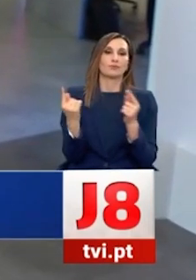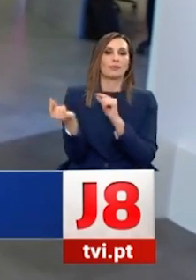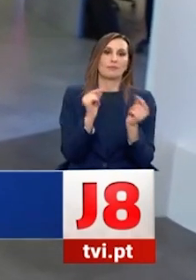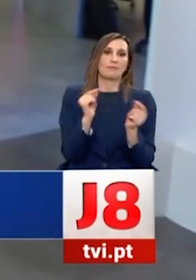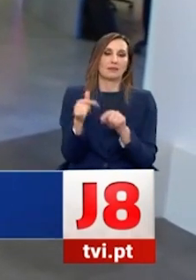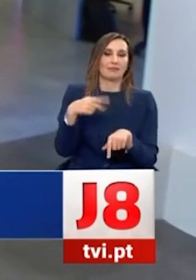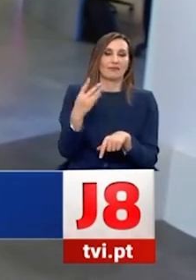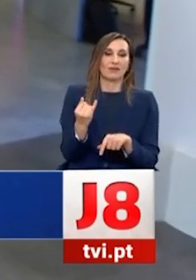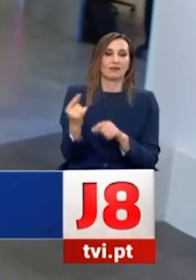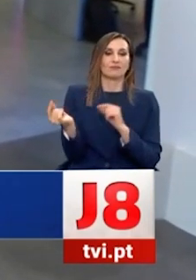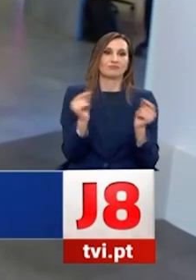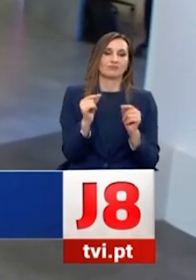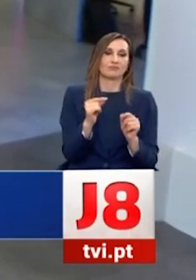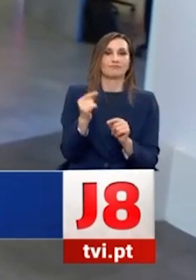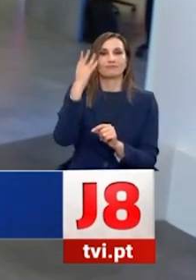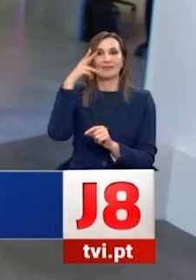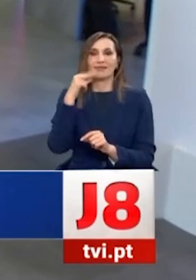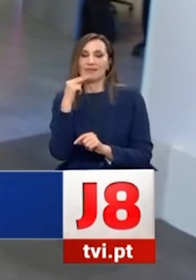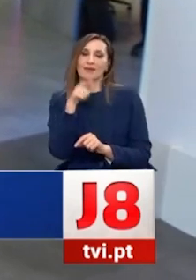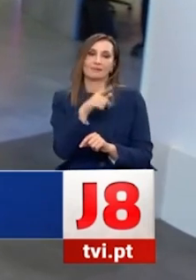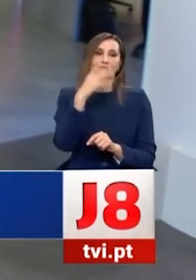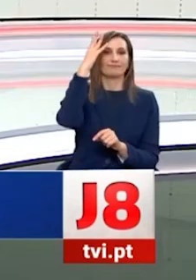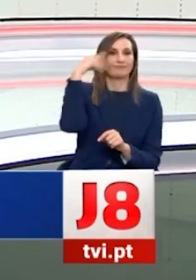argumentos acesa entre André Ventura e Ana Gomes.